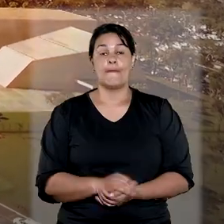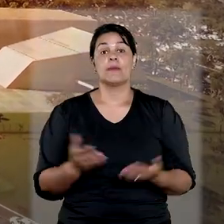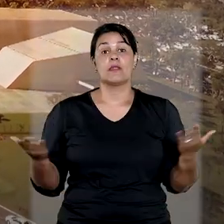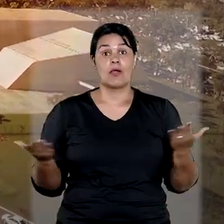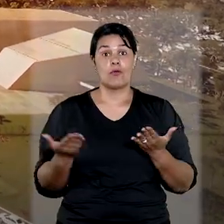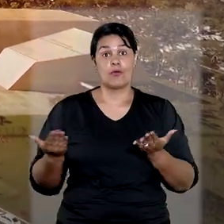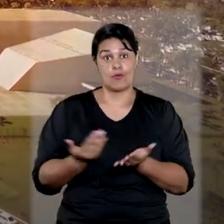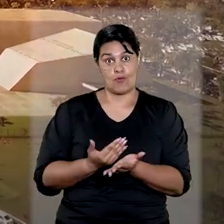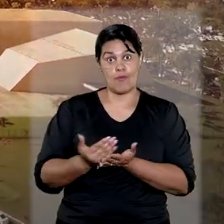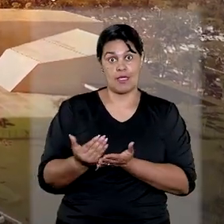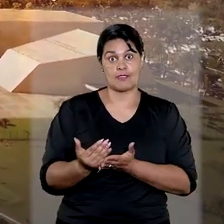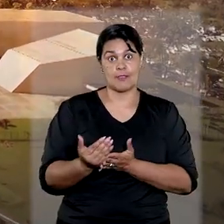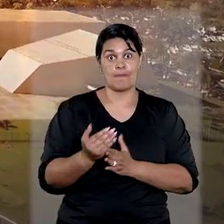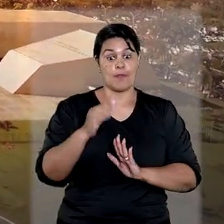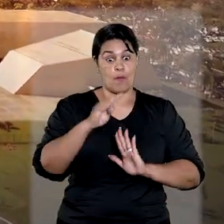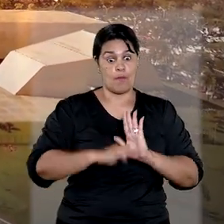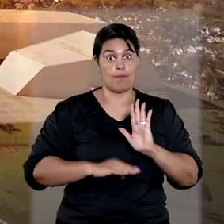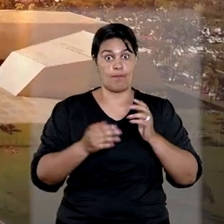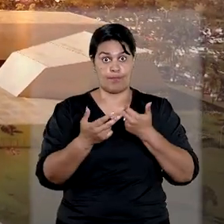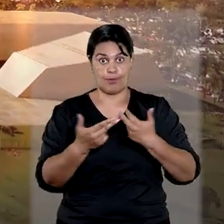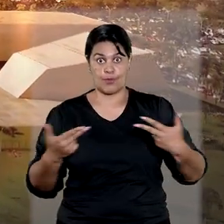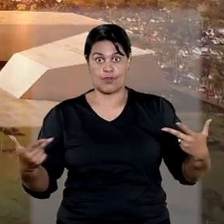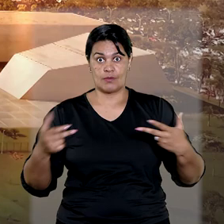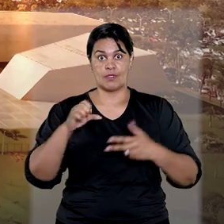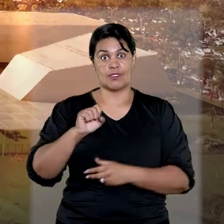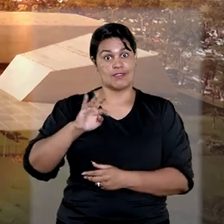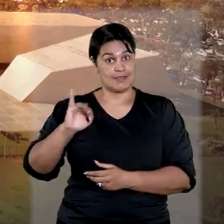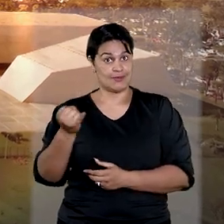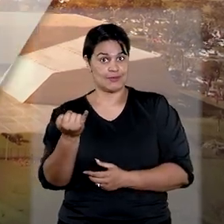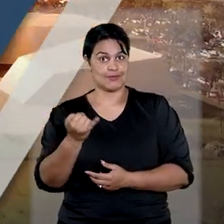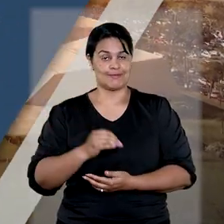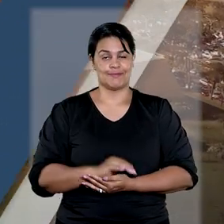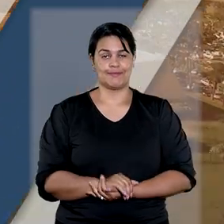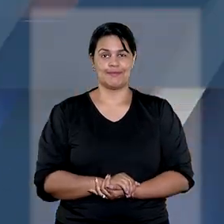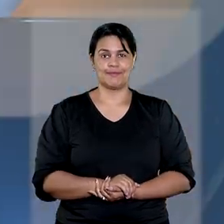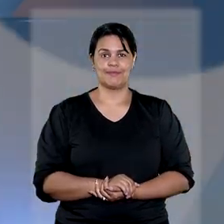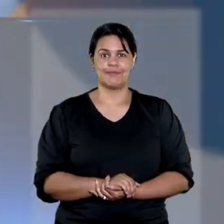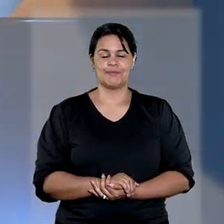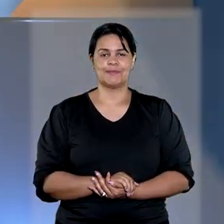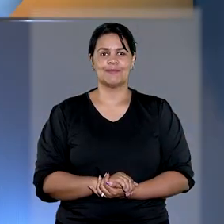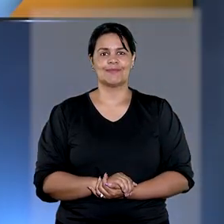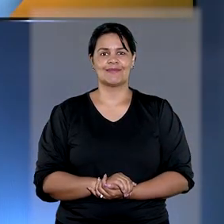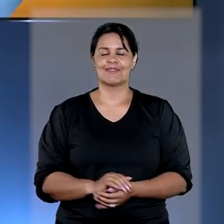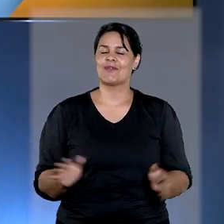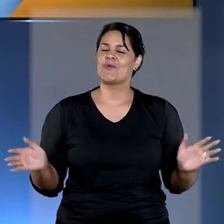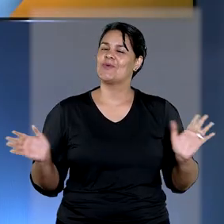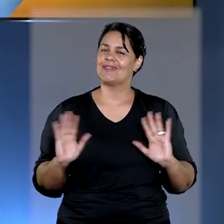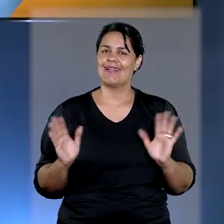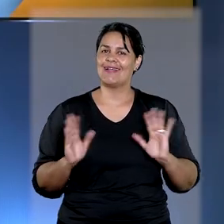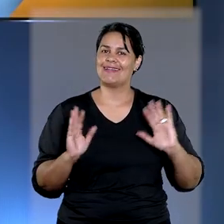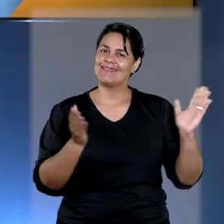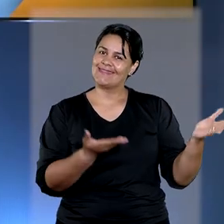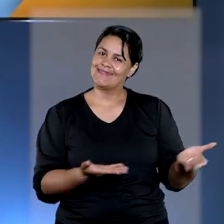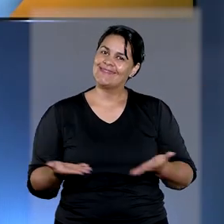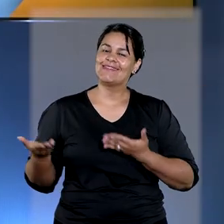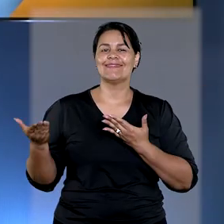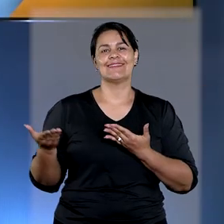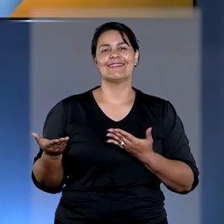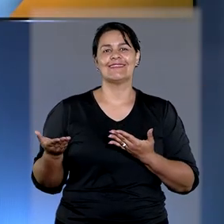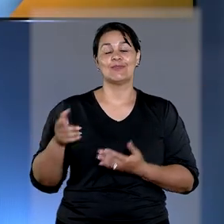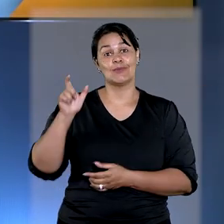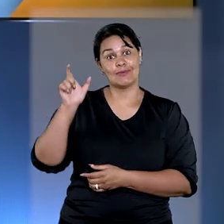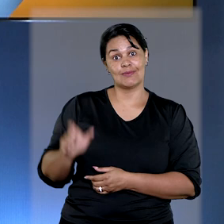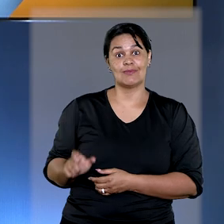Começa agora o programa do Superior Tribunal de Justiça. Olá, seja muito bem